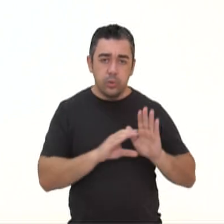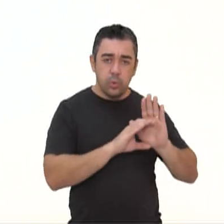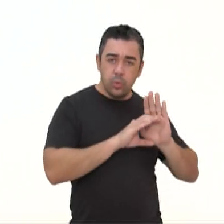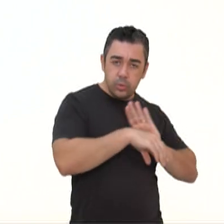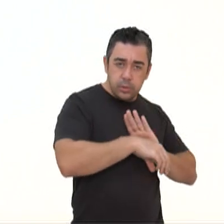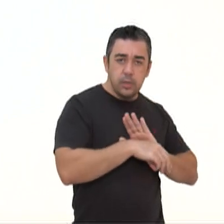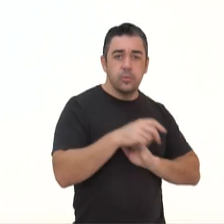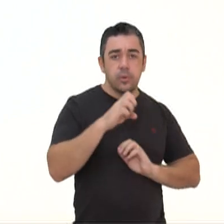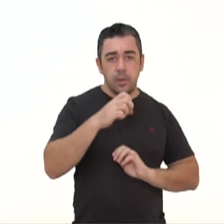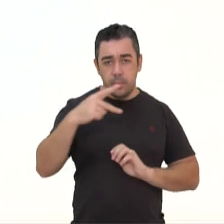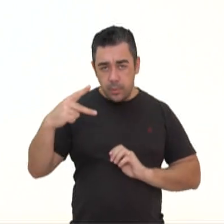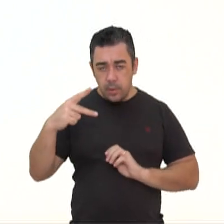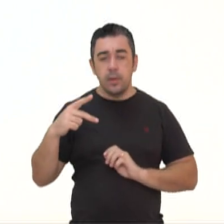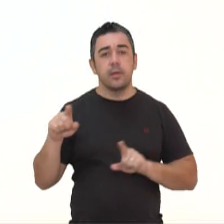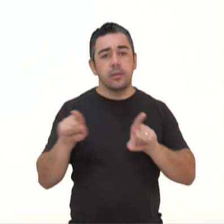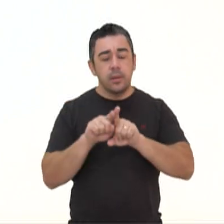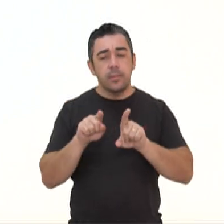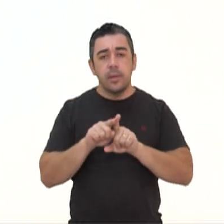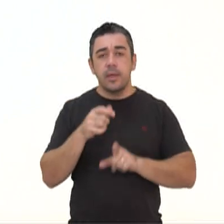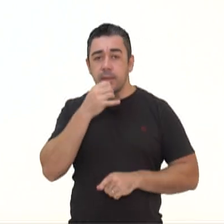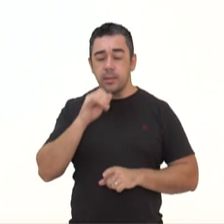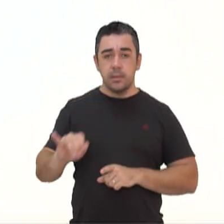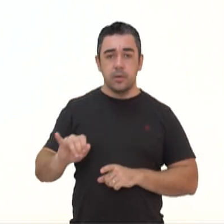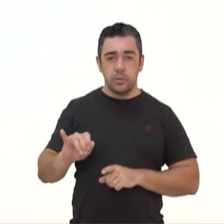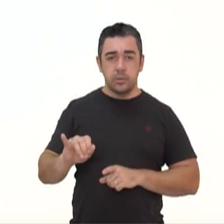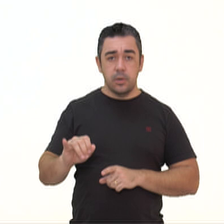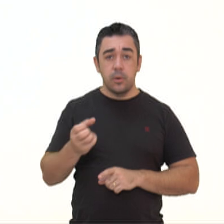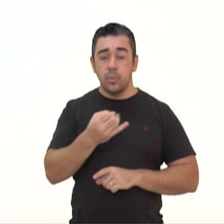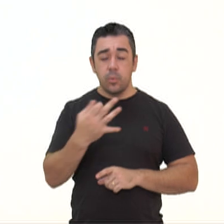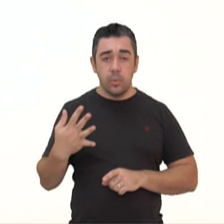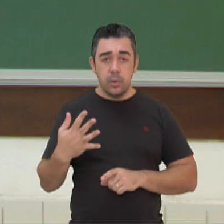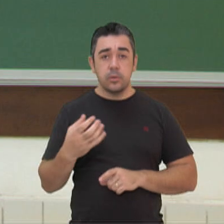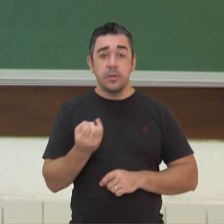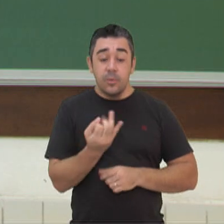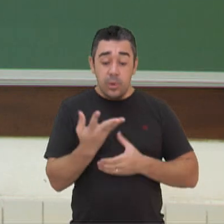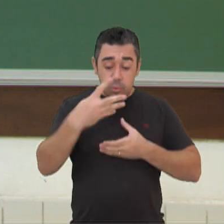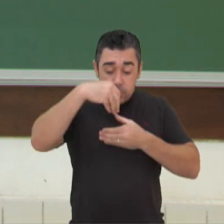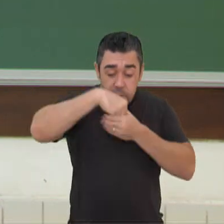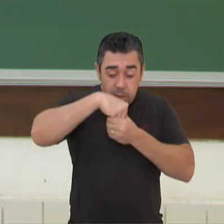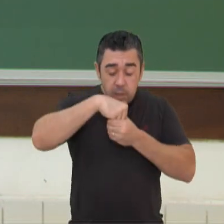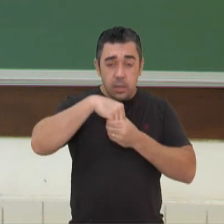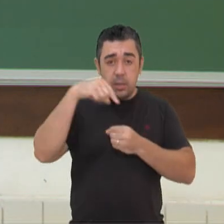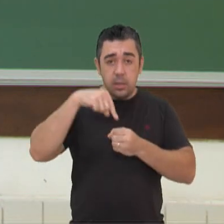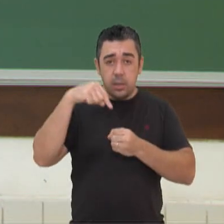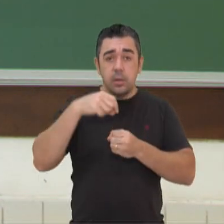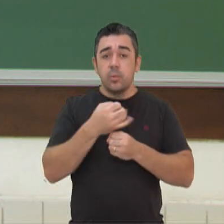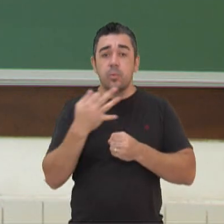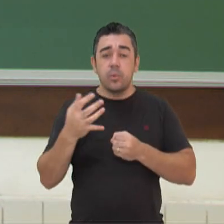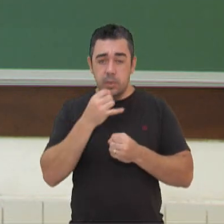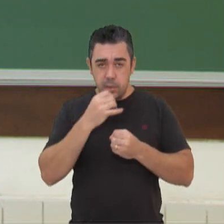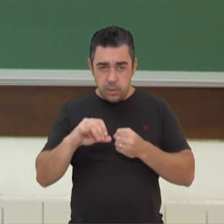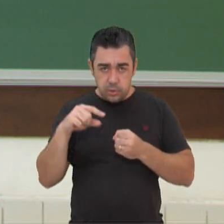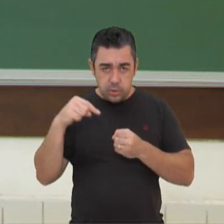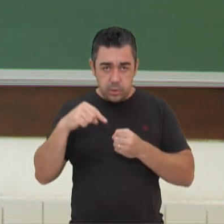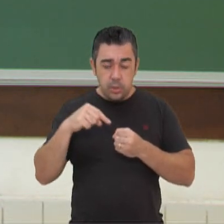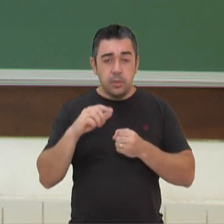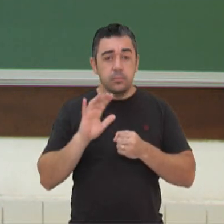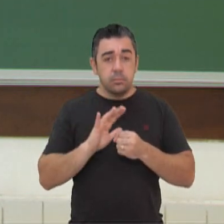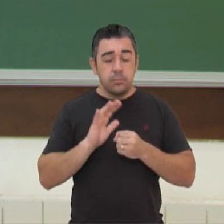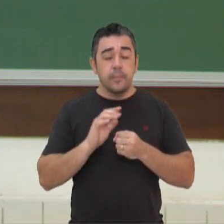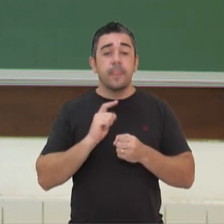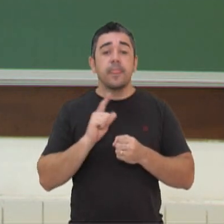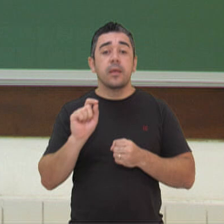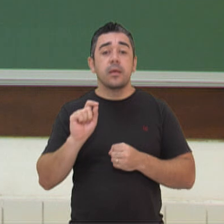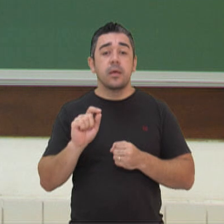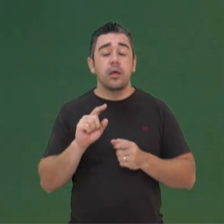potencial elétrico e energia potencial elétrica. Então, o potencial elétrico é a energia potencial elétrica, são grandezas